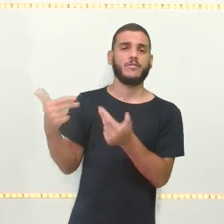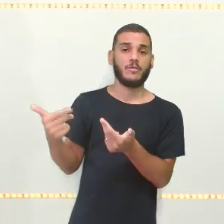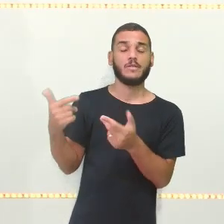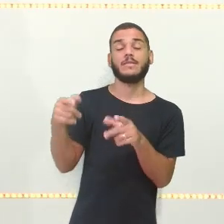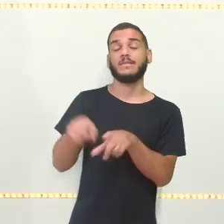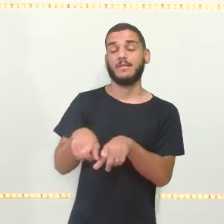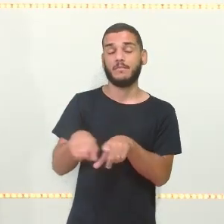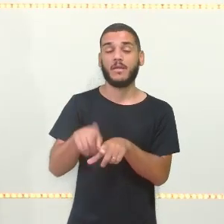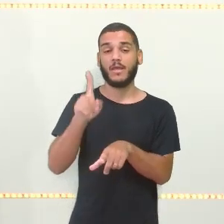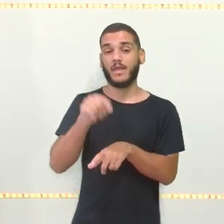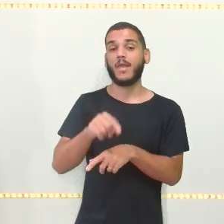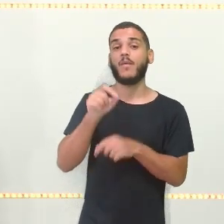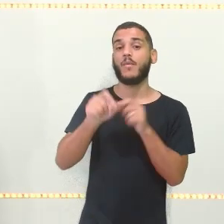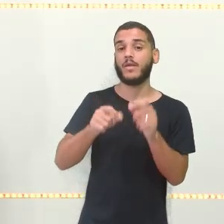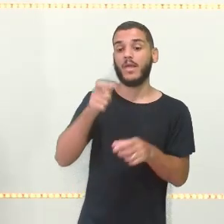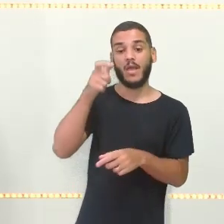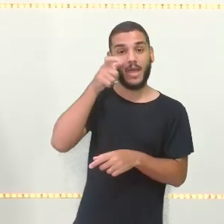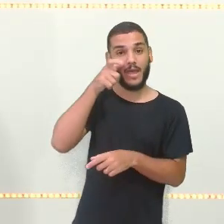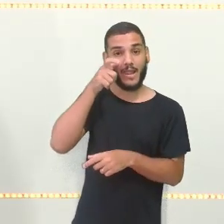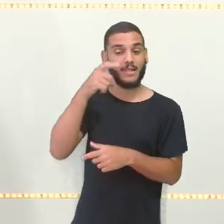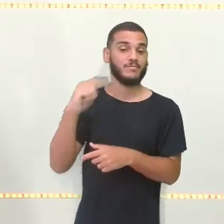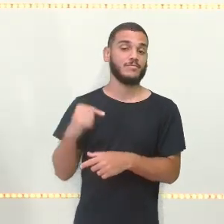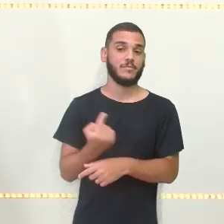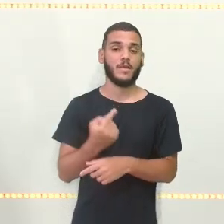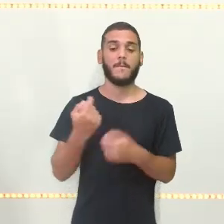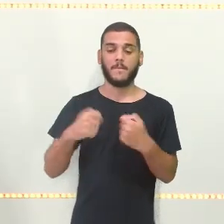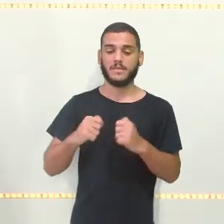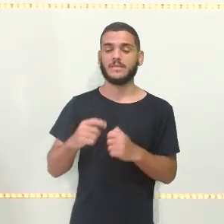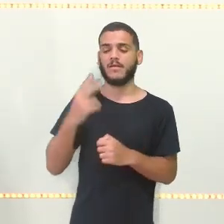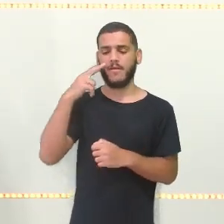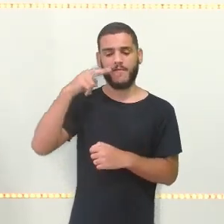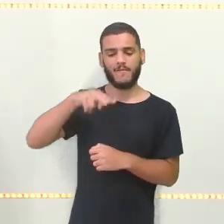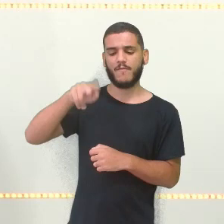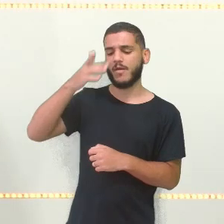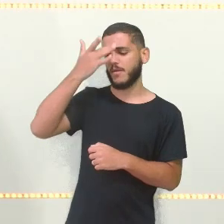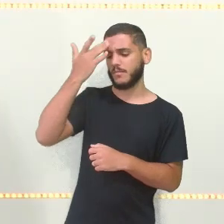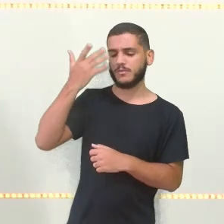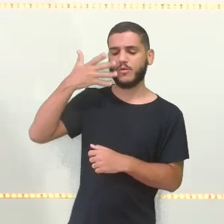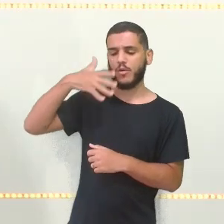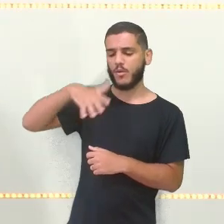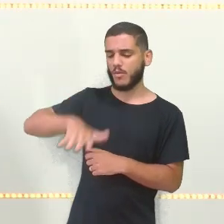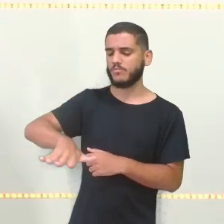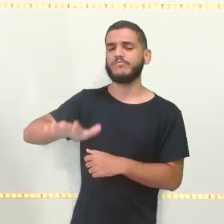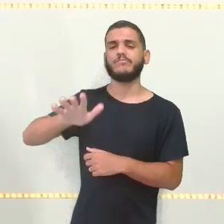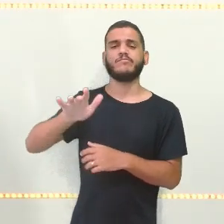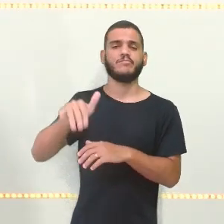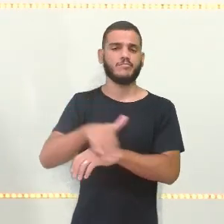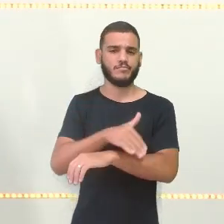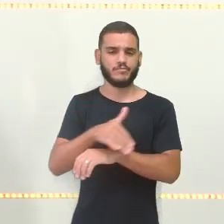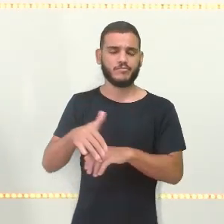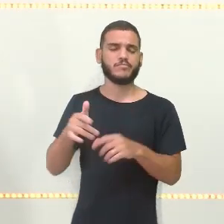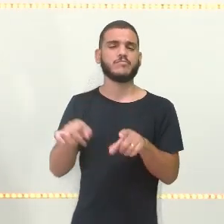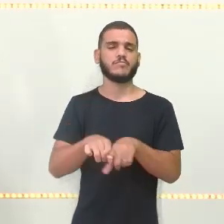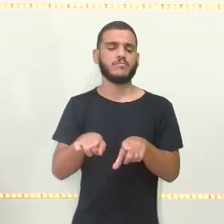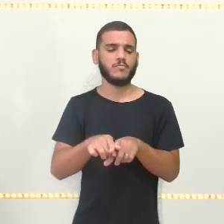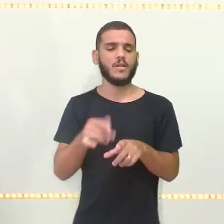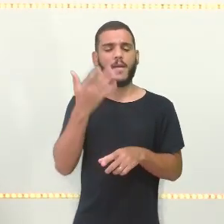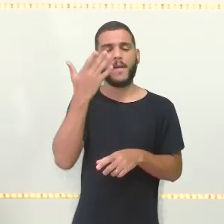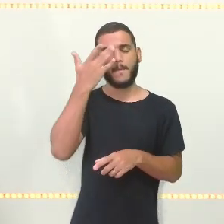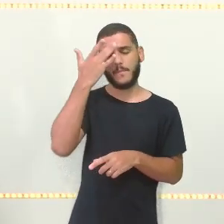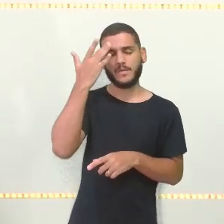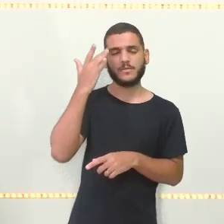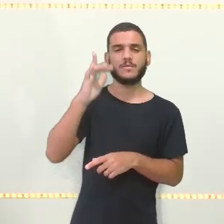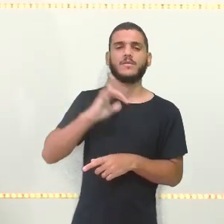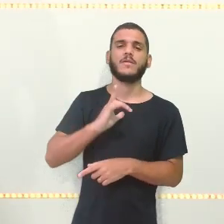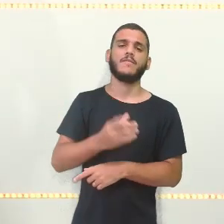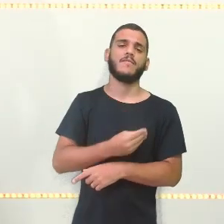alerta, sabe qual? Para a gente olhar os pequeninos, para a gente sempre ter atenção, olhar para aquelas pessoas